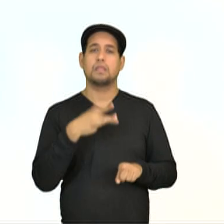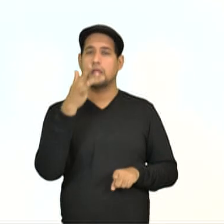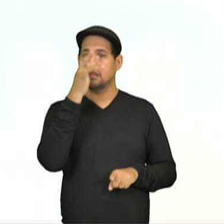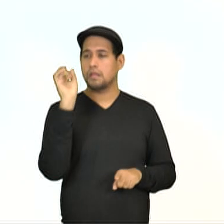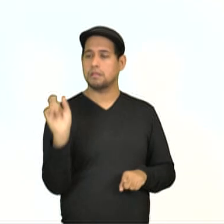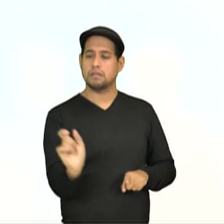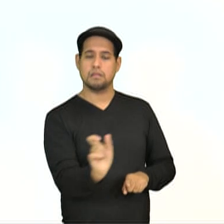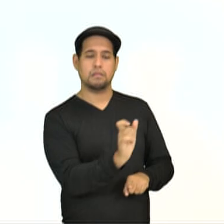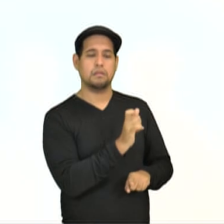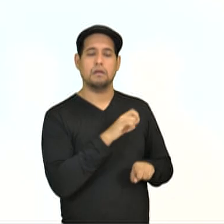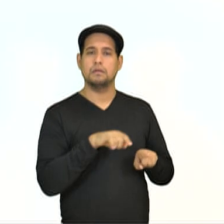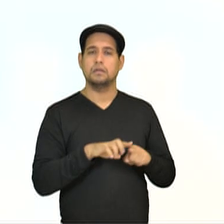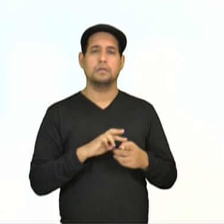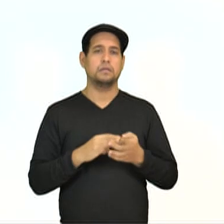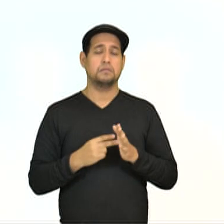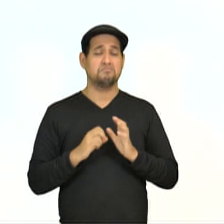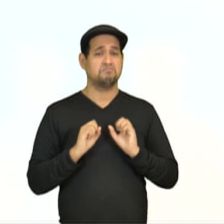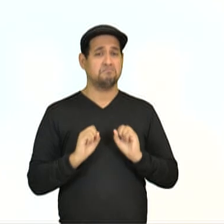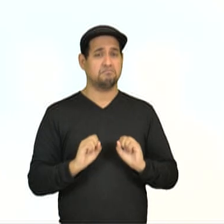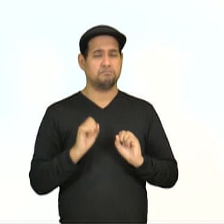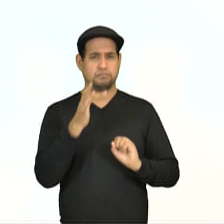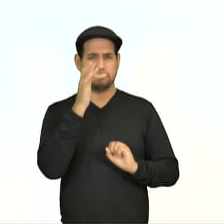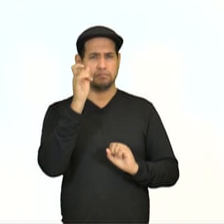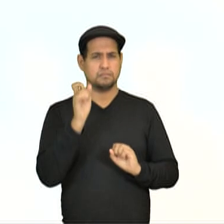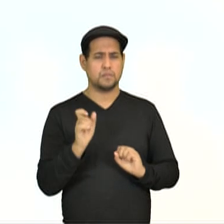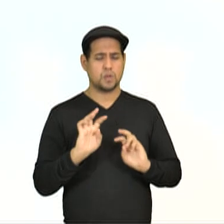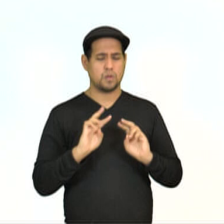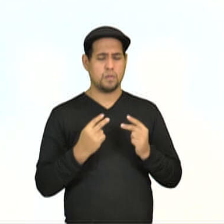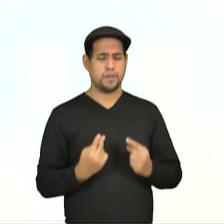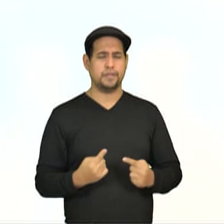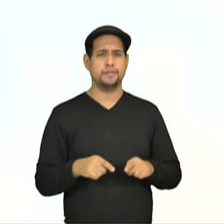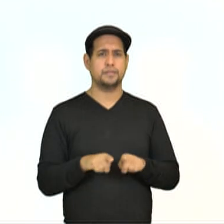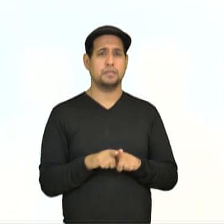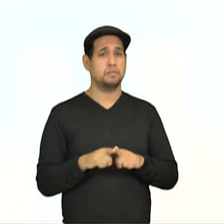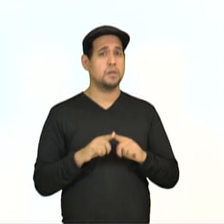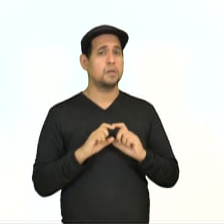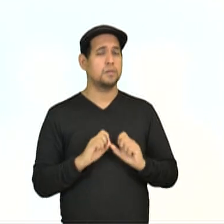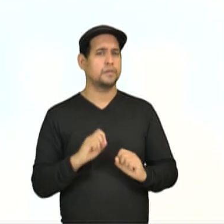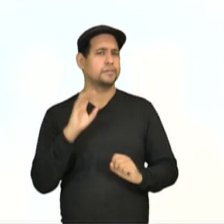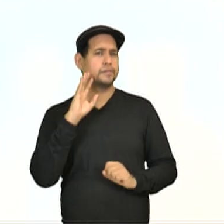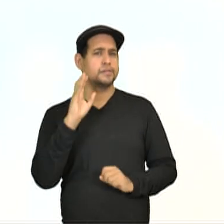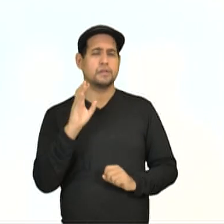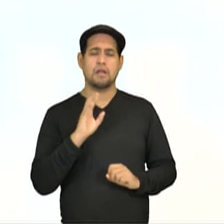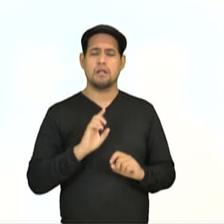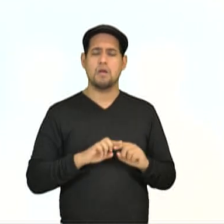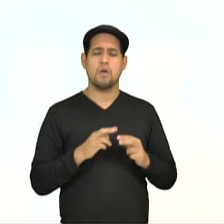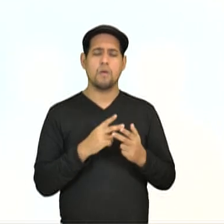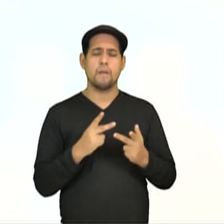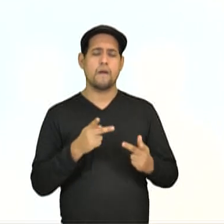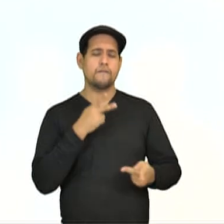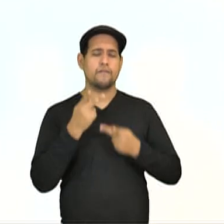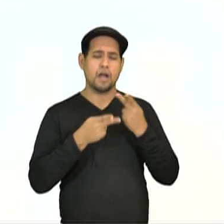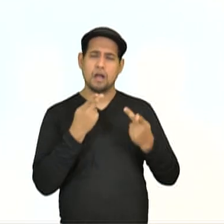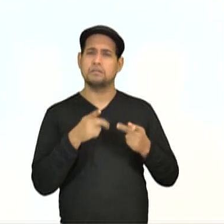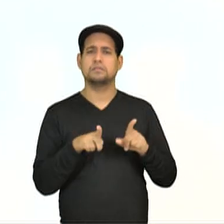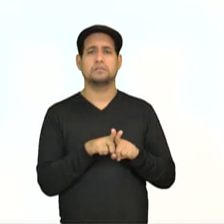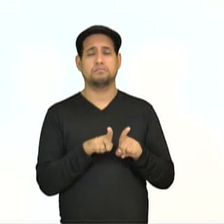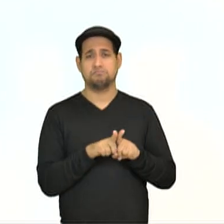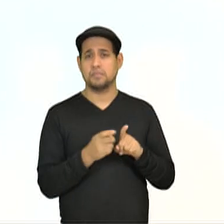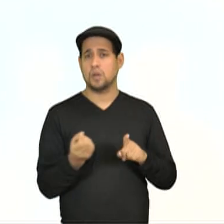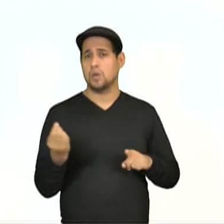personagens, e esses personagens podem ser pessoas, seres humanos, mas também podem ser objetos falantes, pode